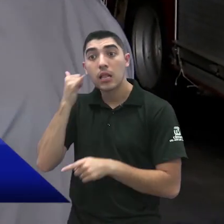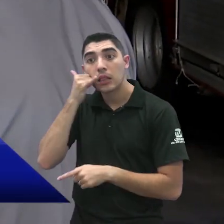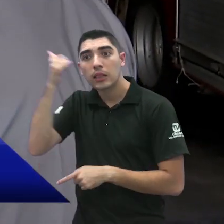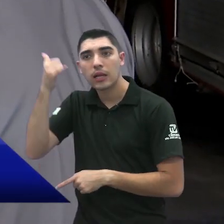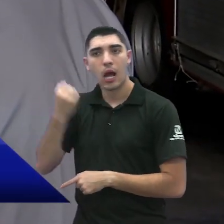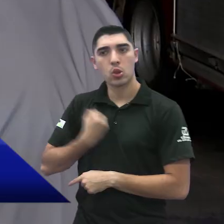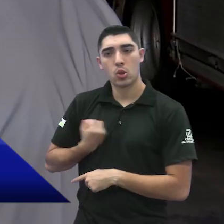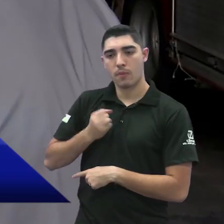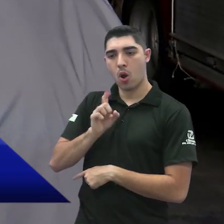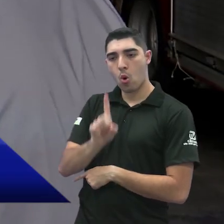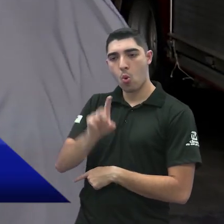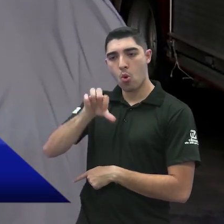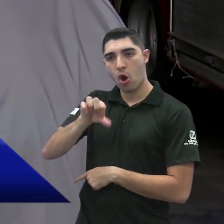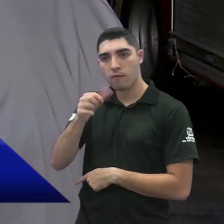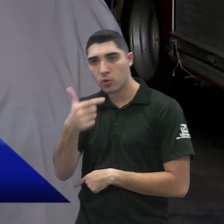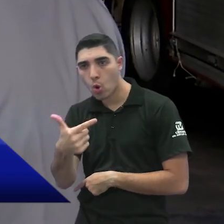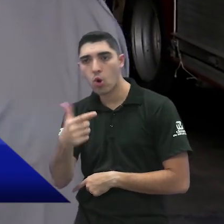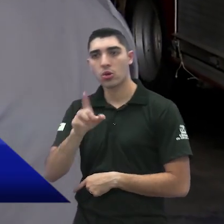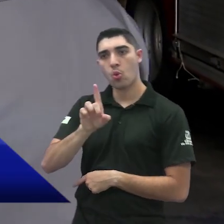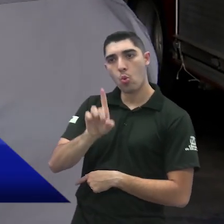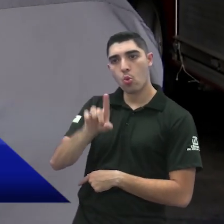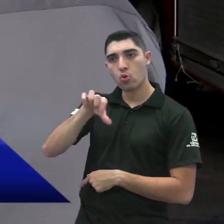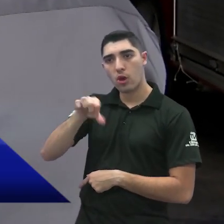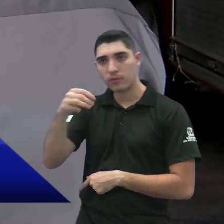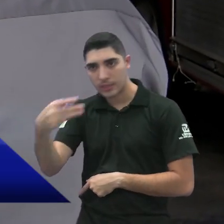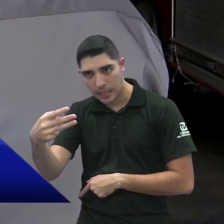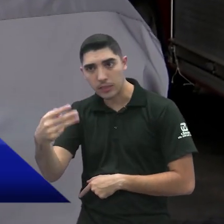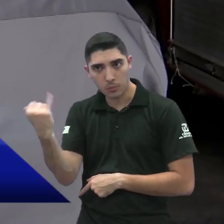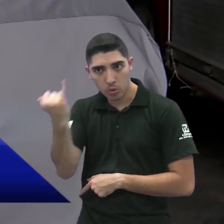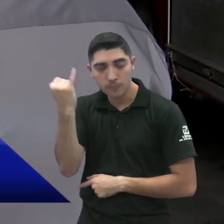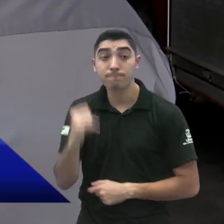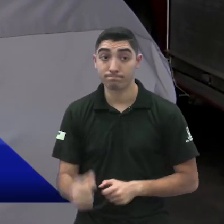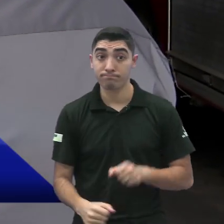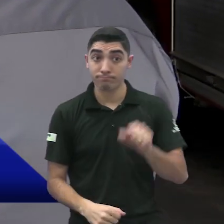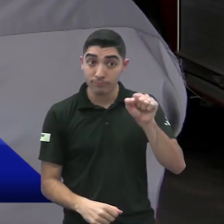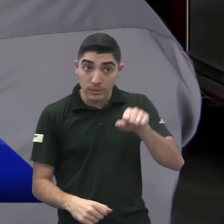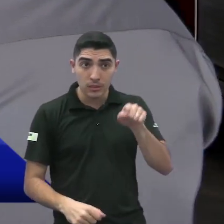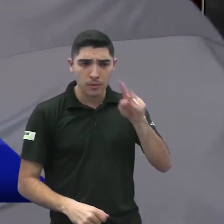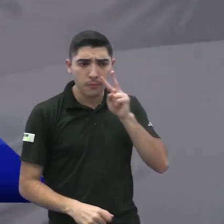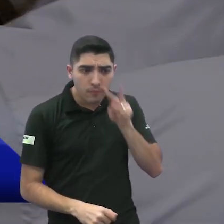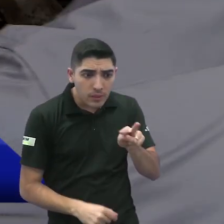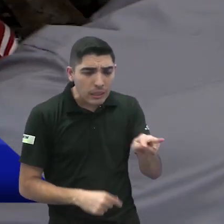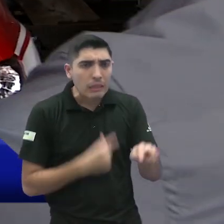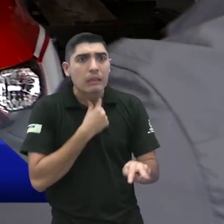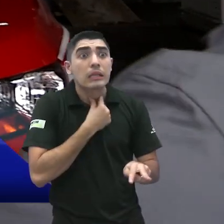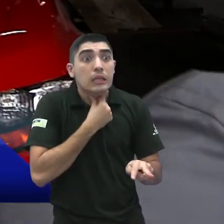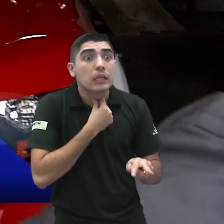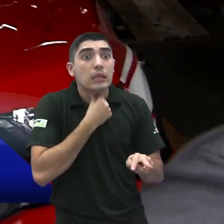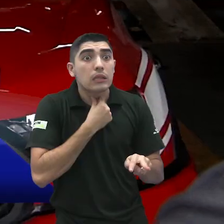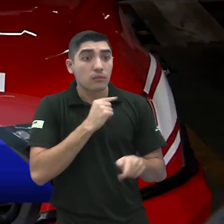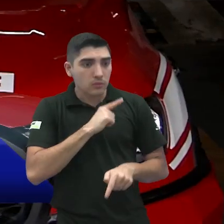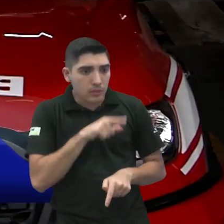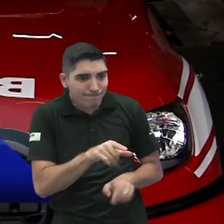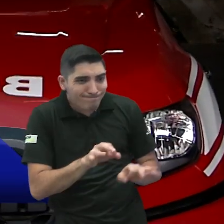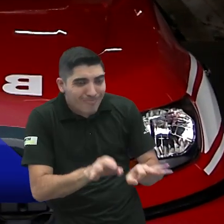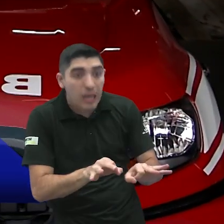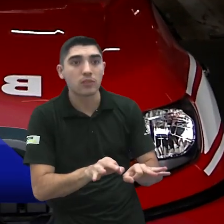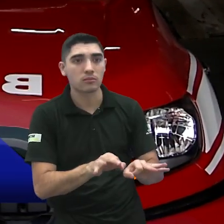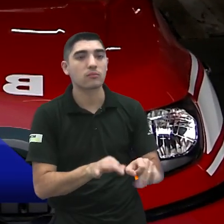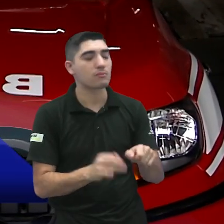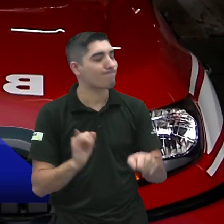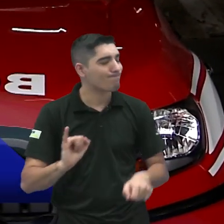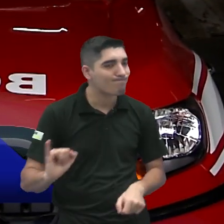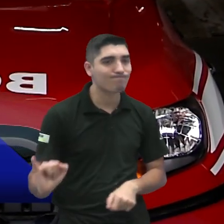ligar para o 192, o 193. Percebeu ali, avaliou, percebeu que se trata de um engasgamento, seja ele parcial